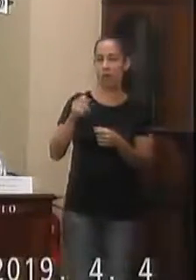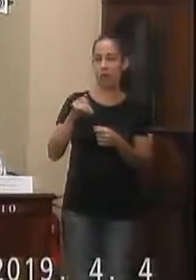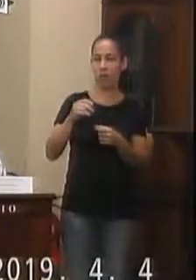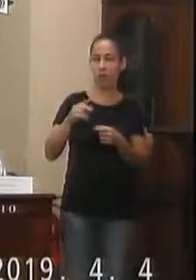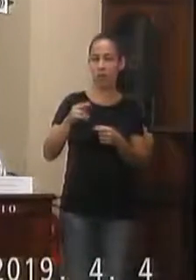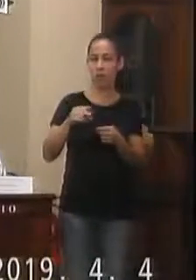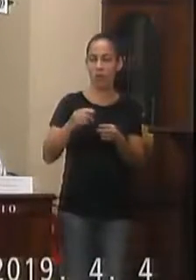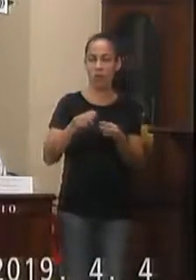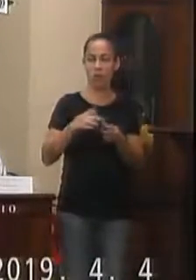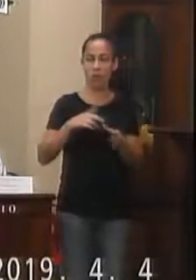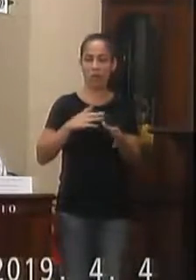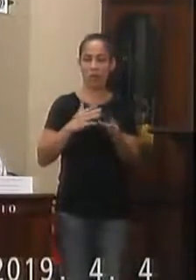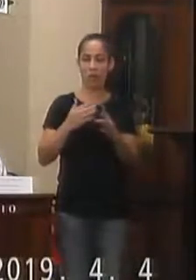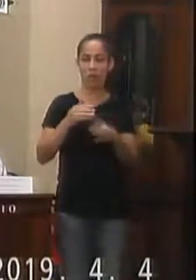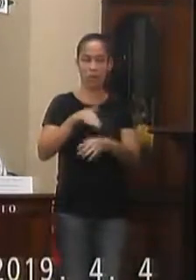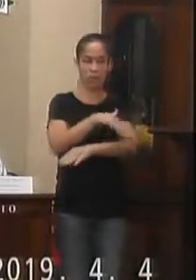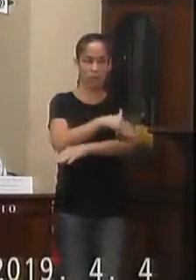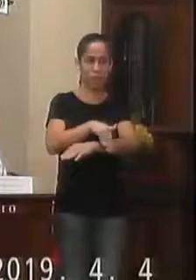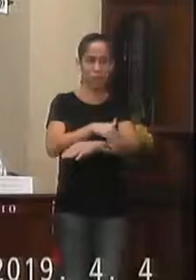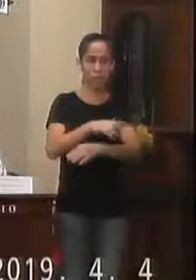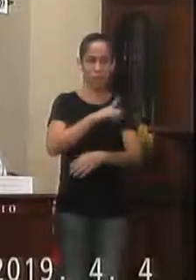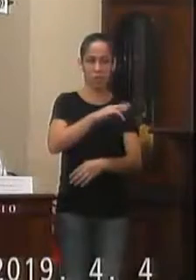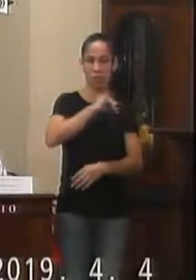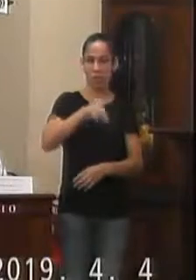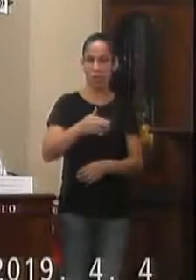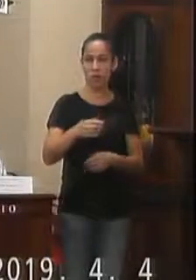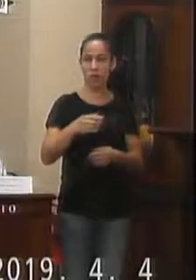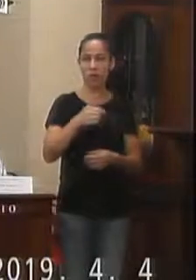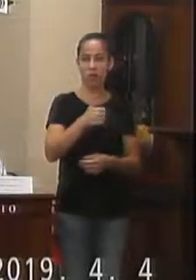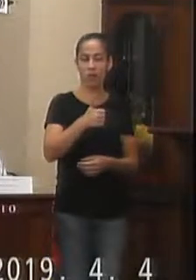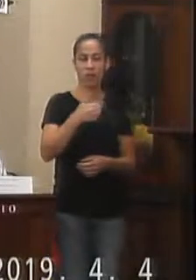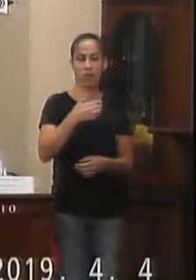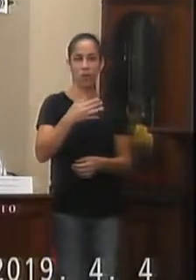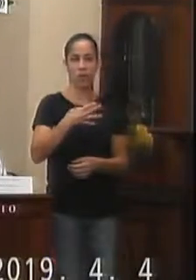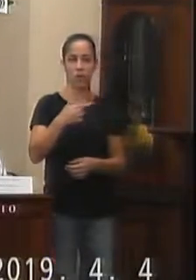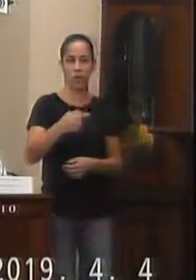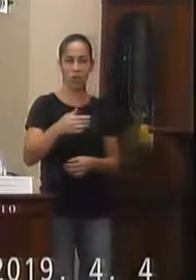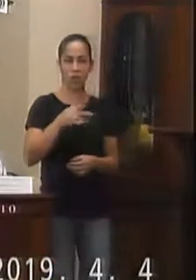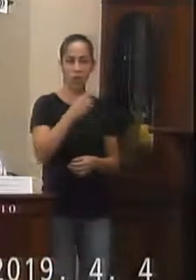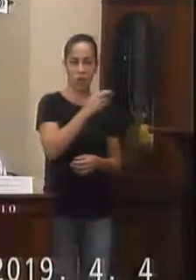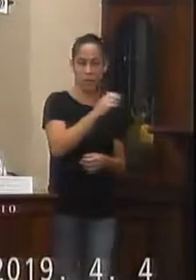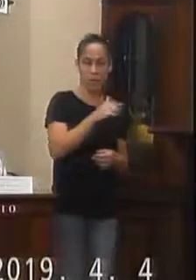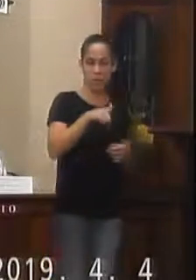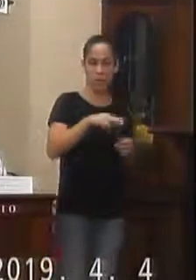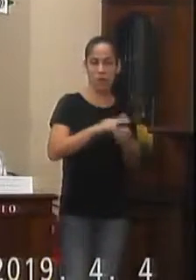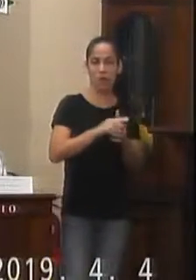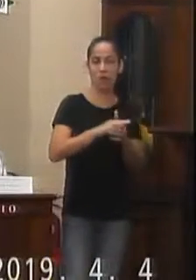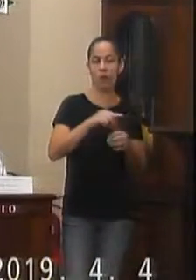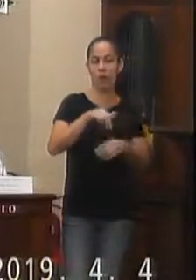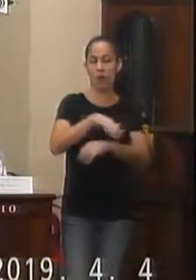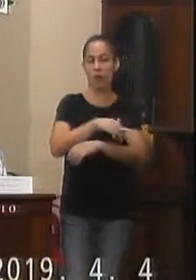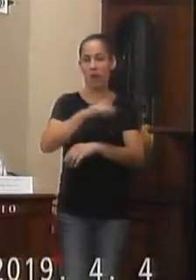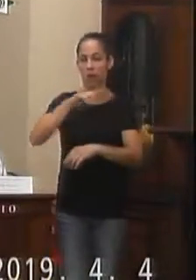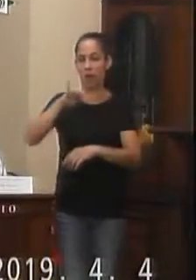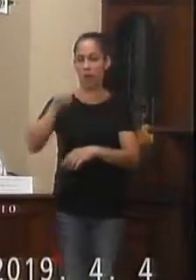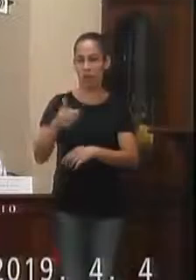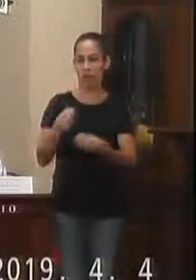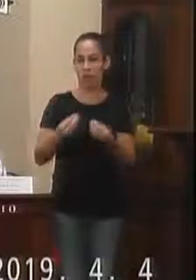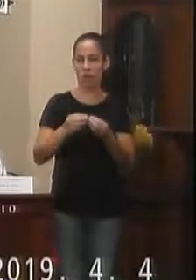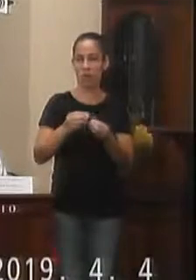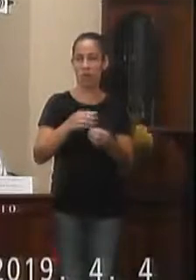uma bifurcação da rodovia RJ 147, Parapeúna e Valença, e RJ 151, Parapeúna,